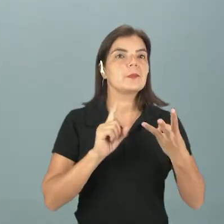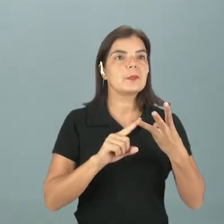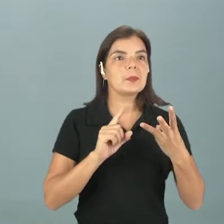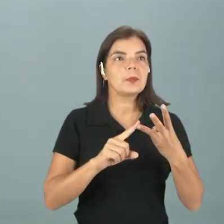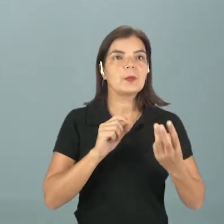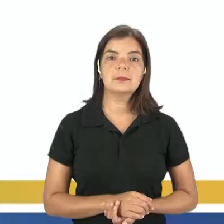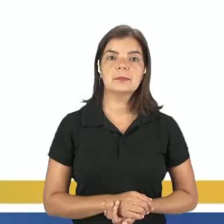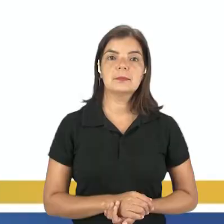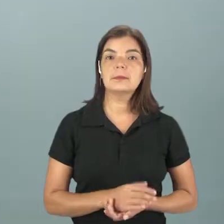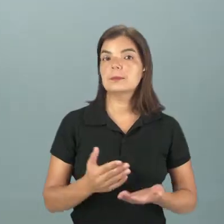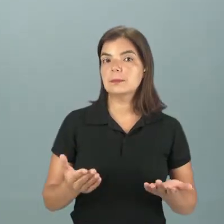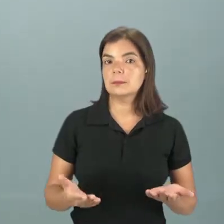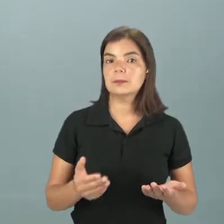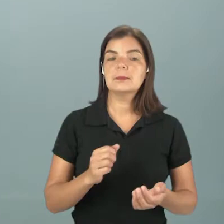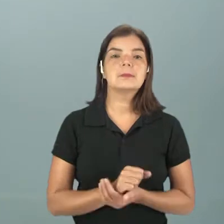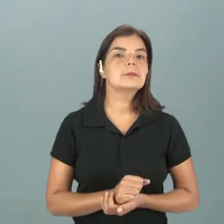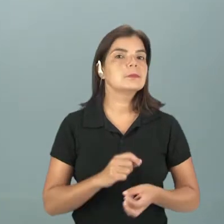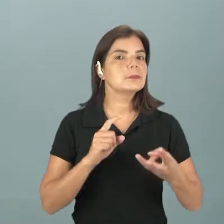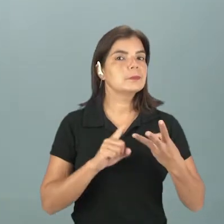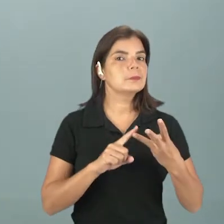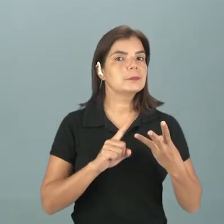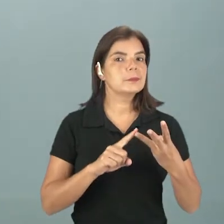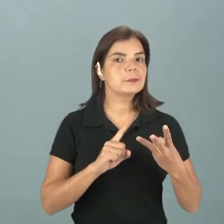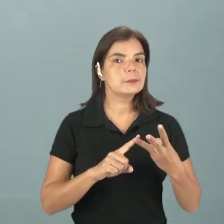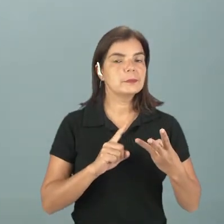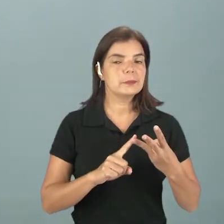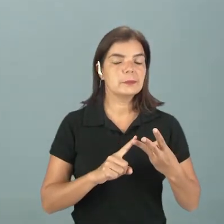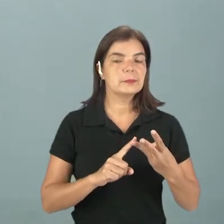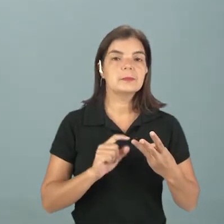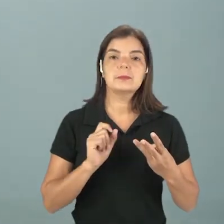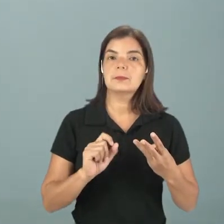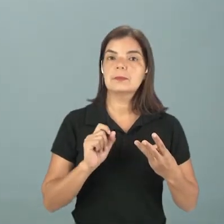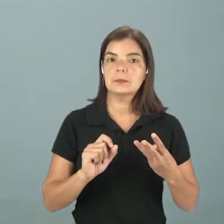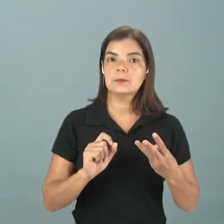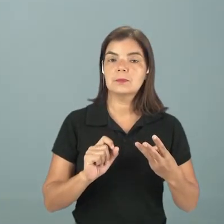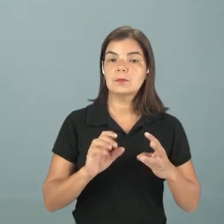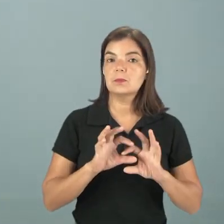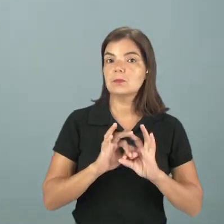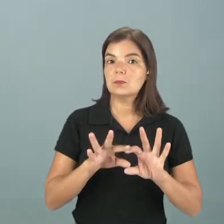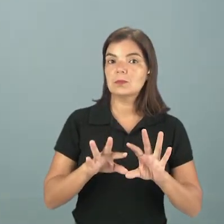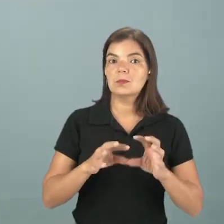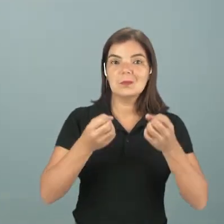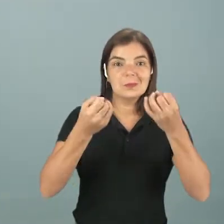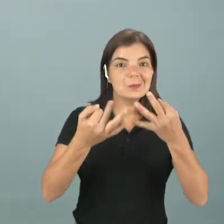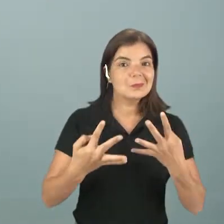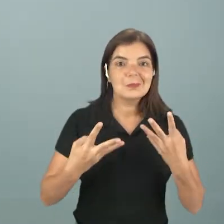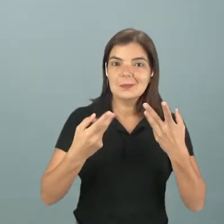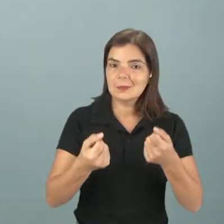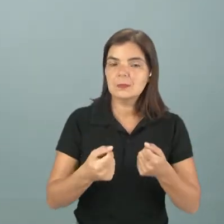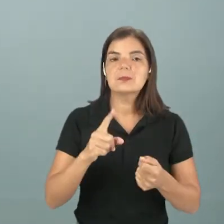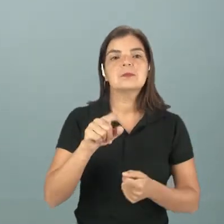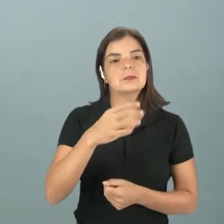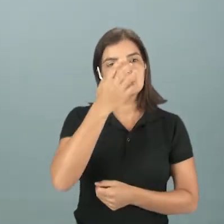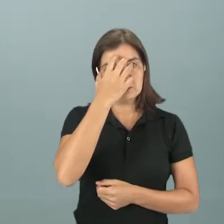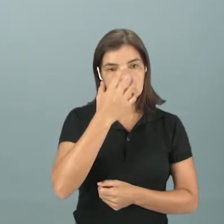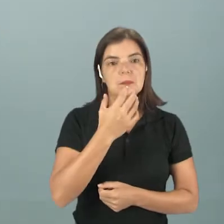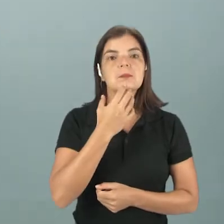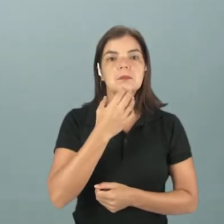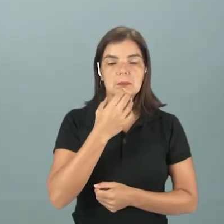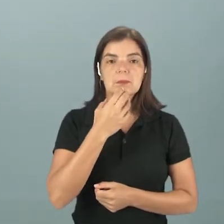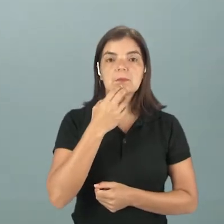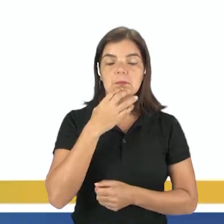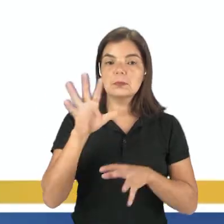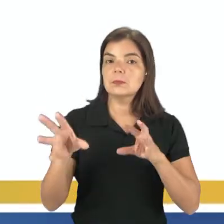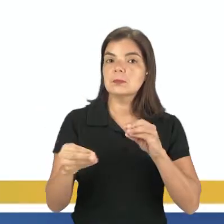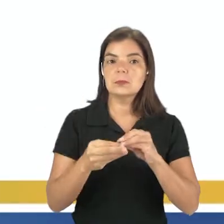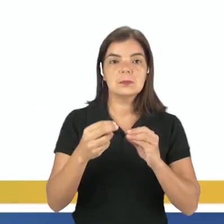ponto. Vamos agora para o terceiro ponto. Nesse terceiro ponto é não dê spoilers. Gente, isso é sério. As sinopses não